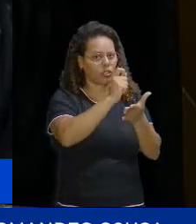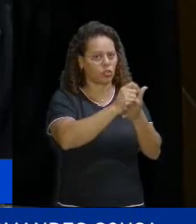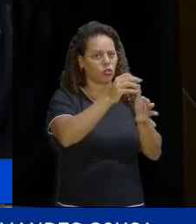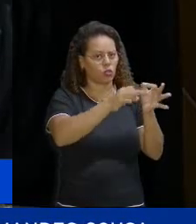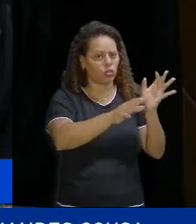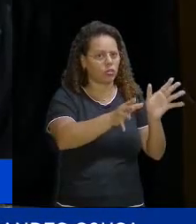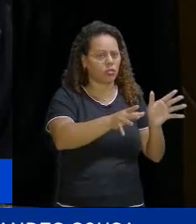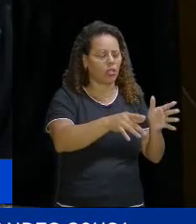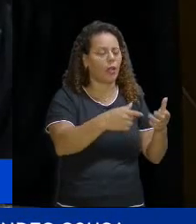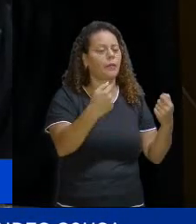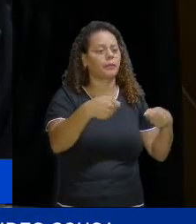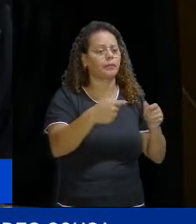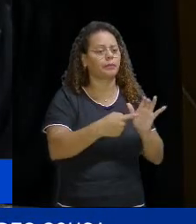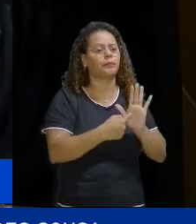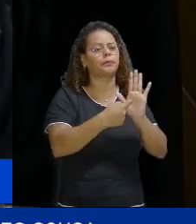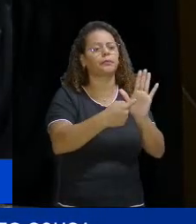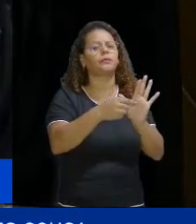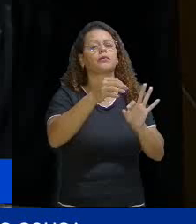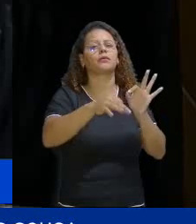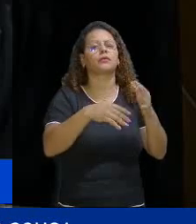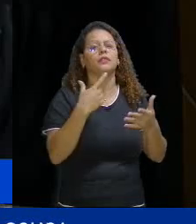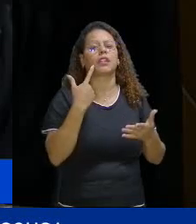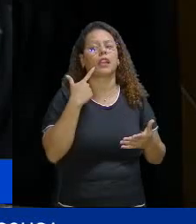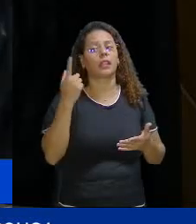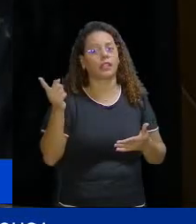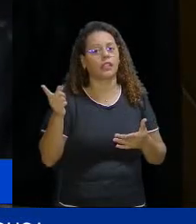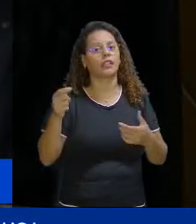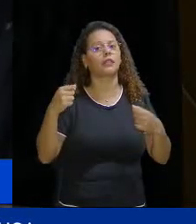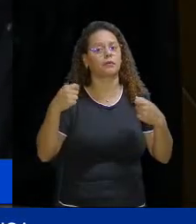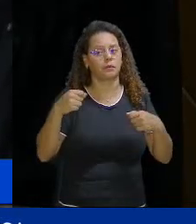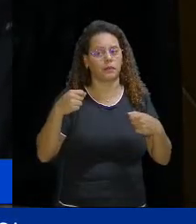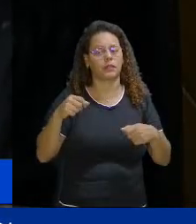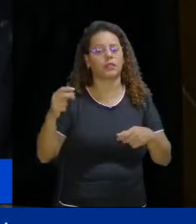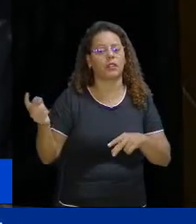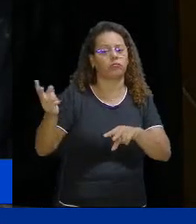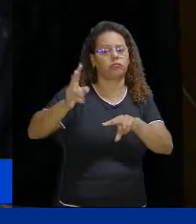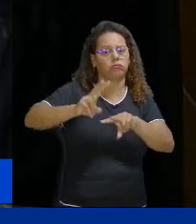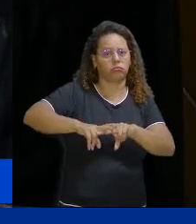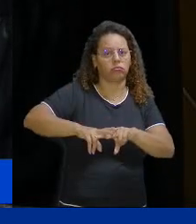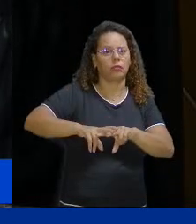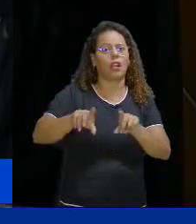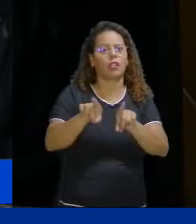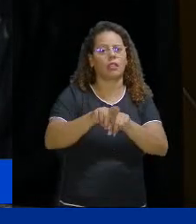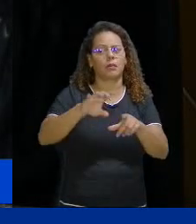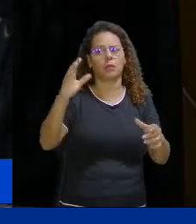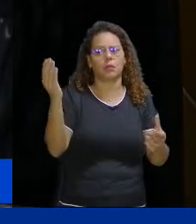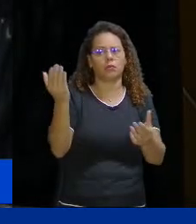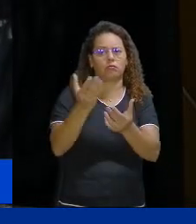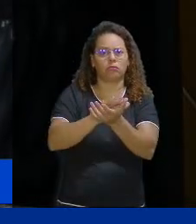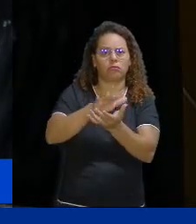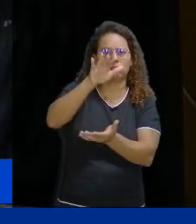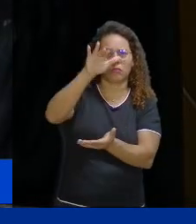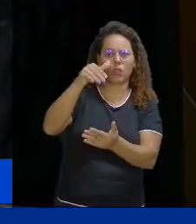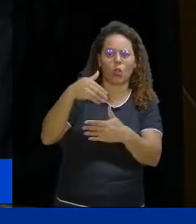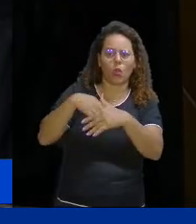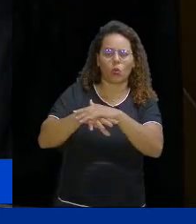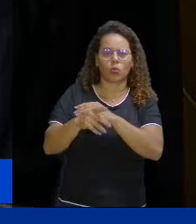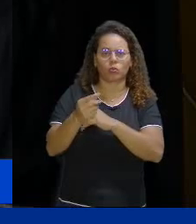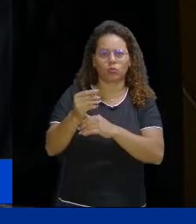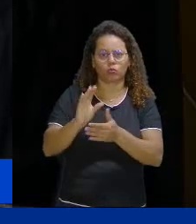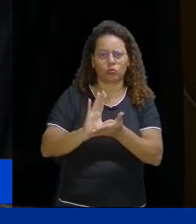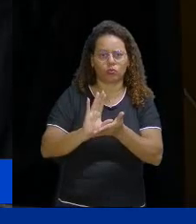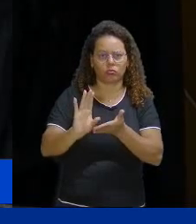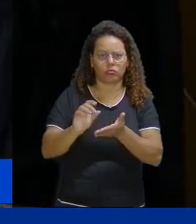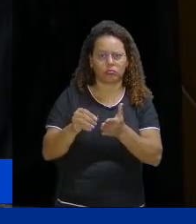Eleitoral, o agente omisso estará exposto à expedição de mandado de prisão e processo por crime de desobediência. Pelos